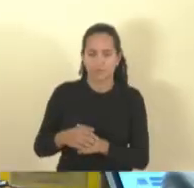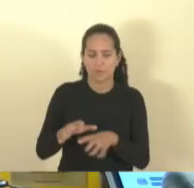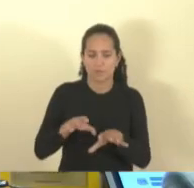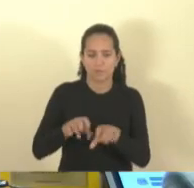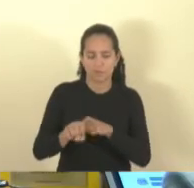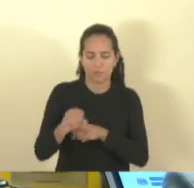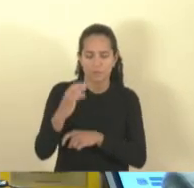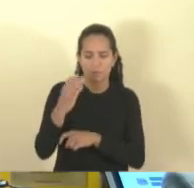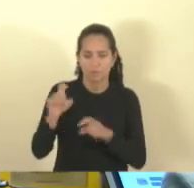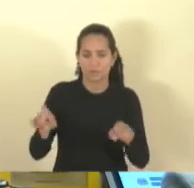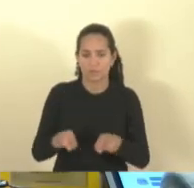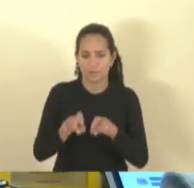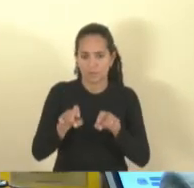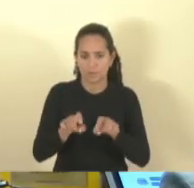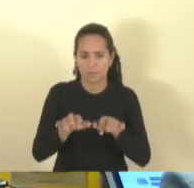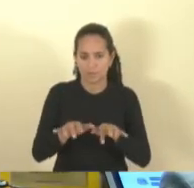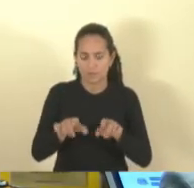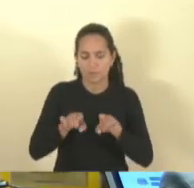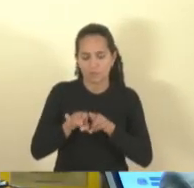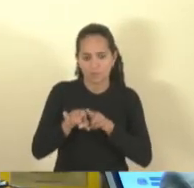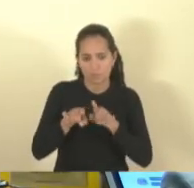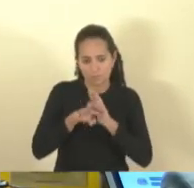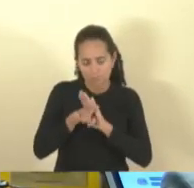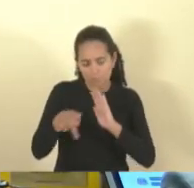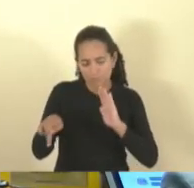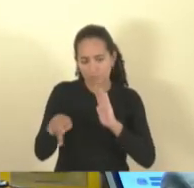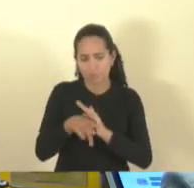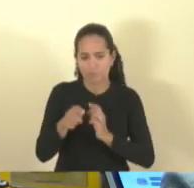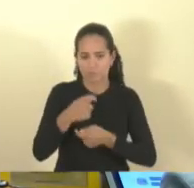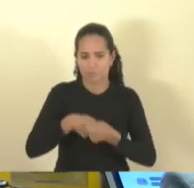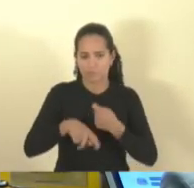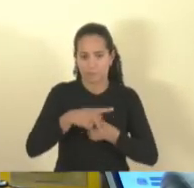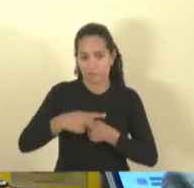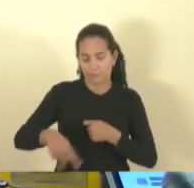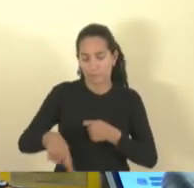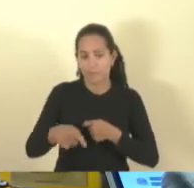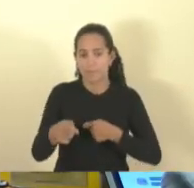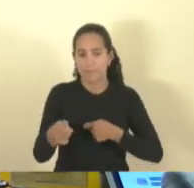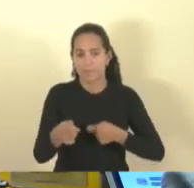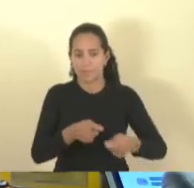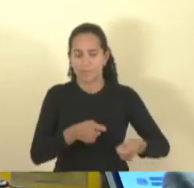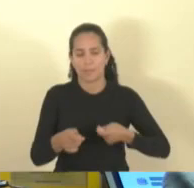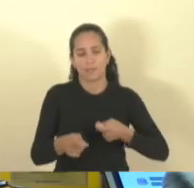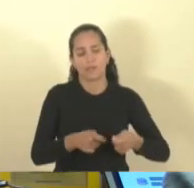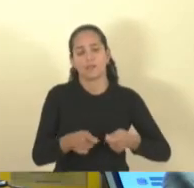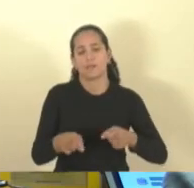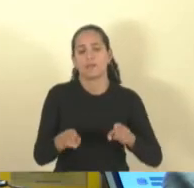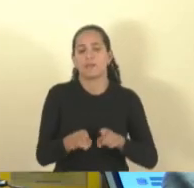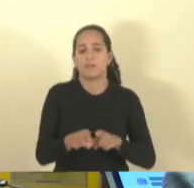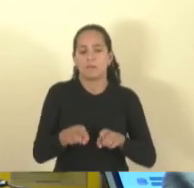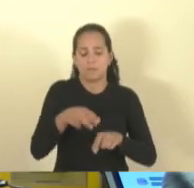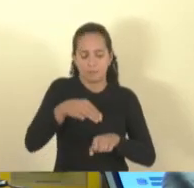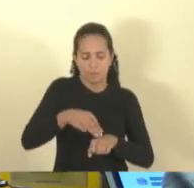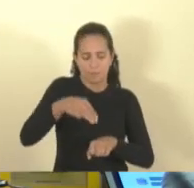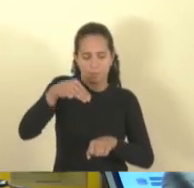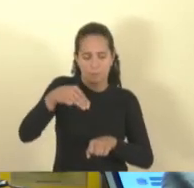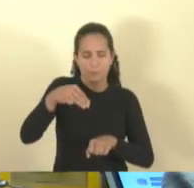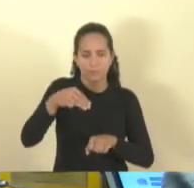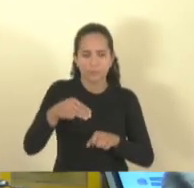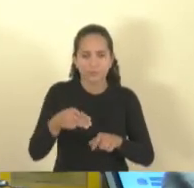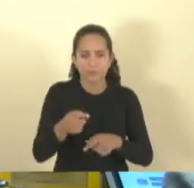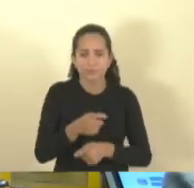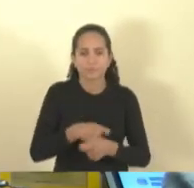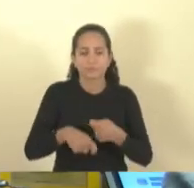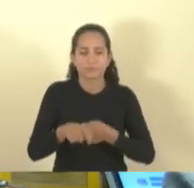Graduado em Ciência da Computação, especialista em Administração Pública, Planejamento e Gestão Governamental, mestrado em Gestão Pública